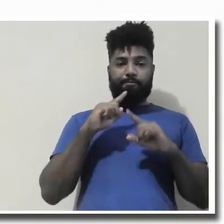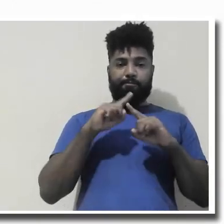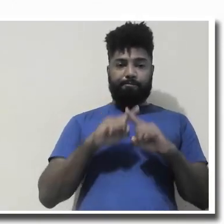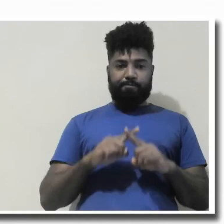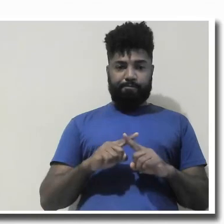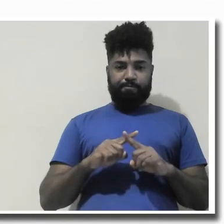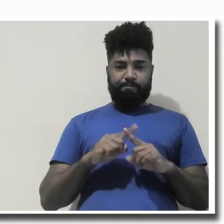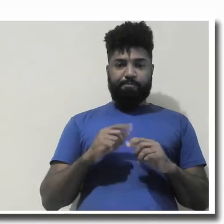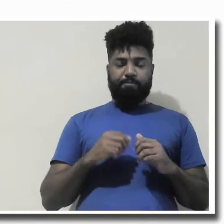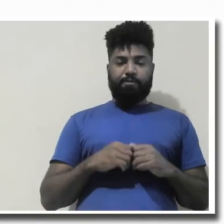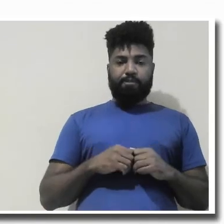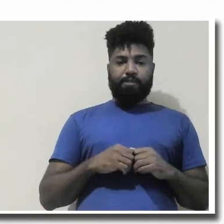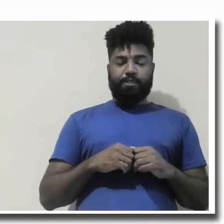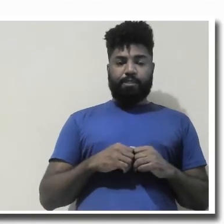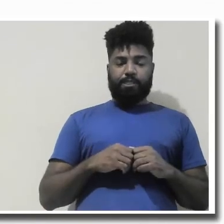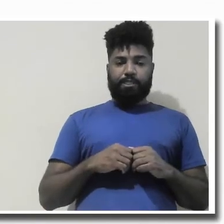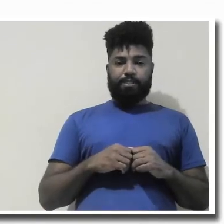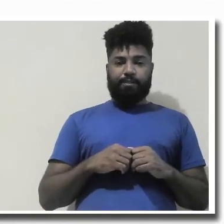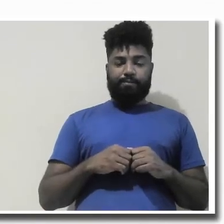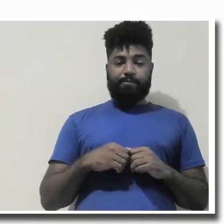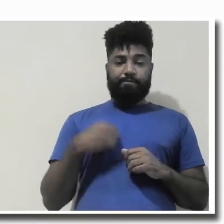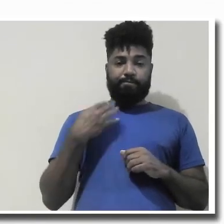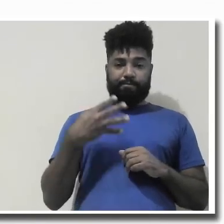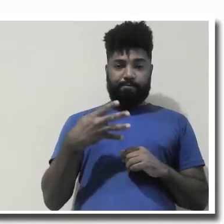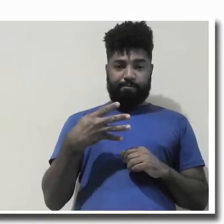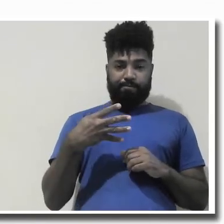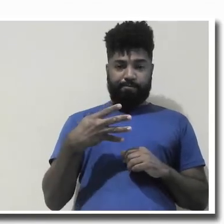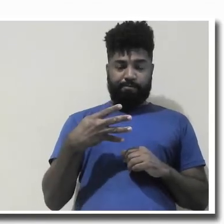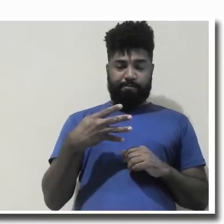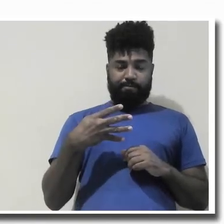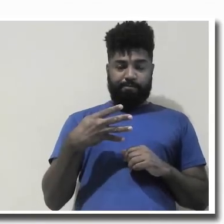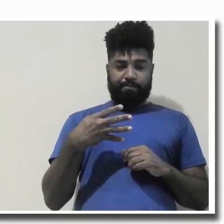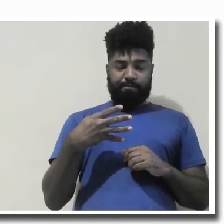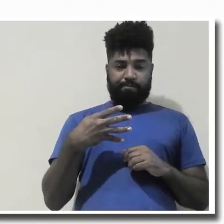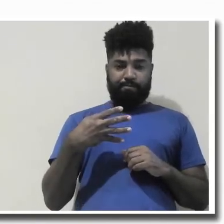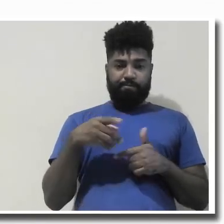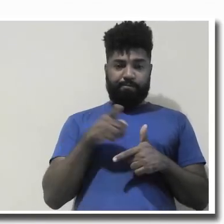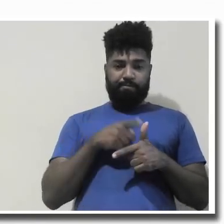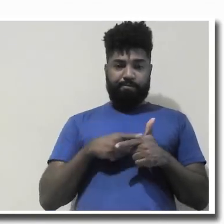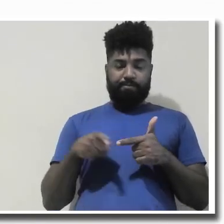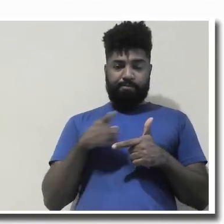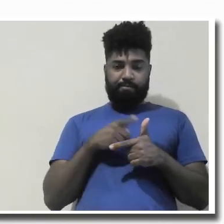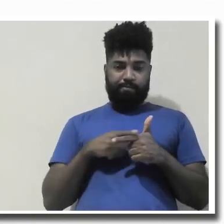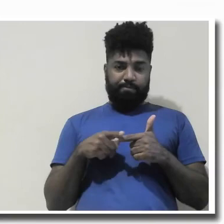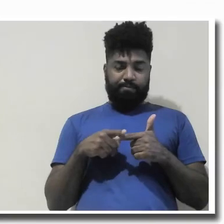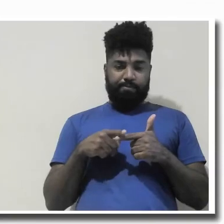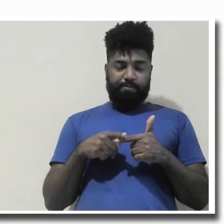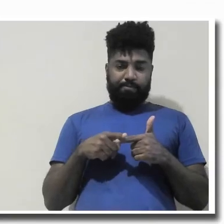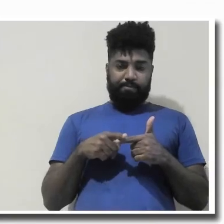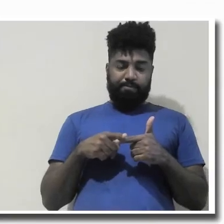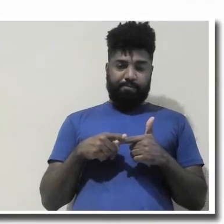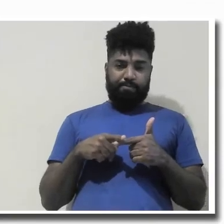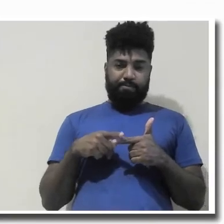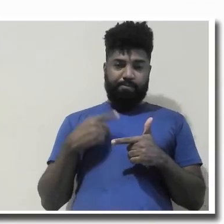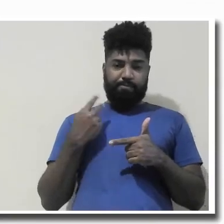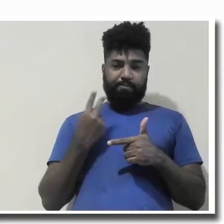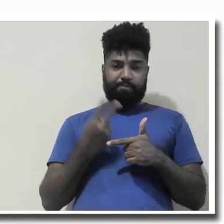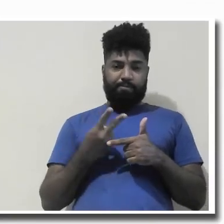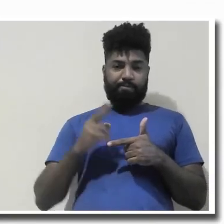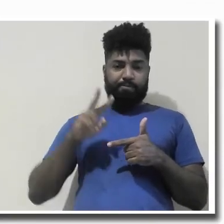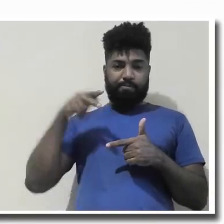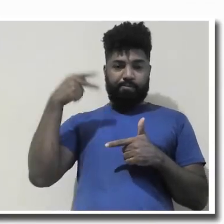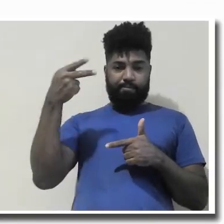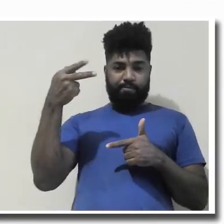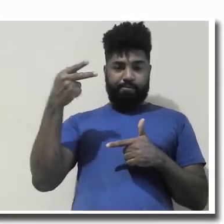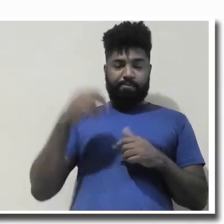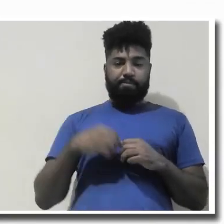vezes 4 dividido por 2 ao quadrado